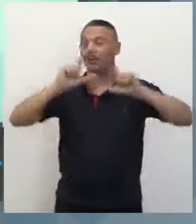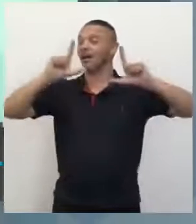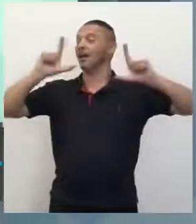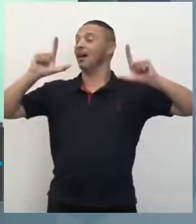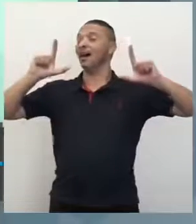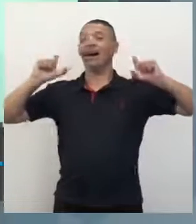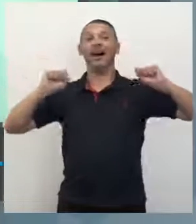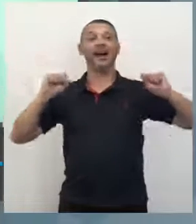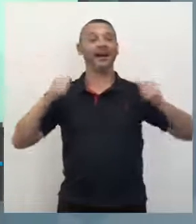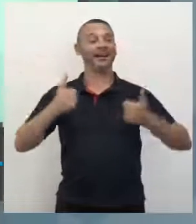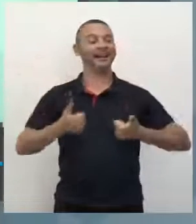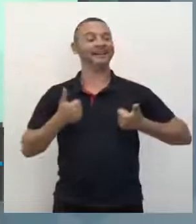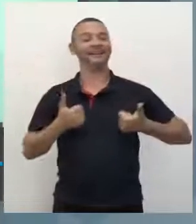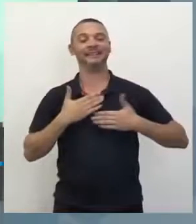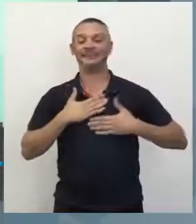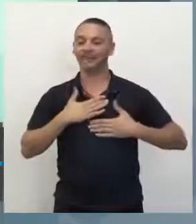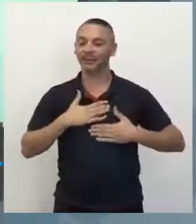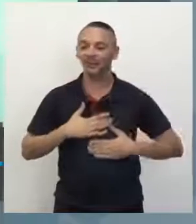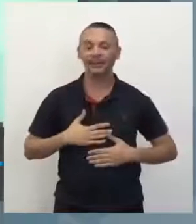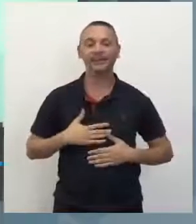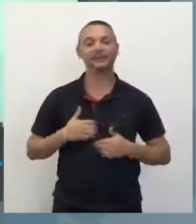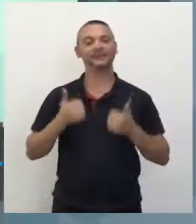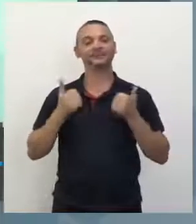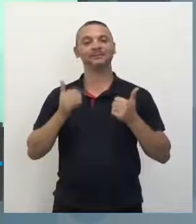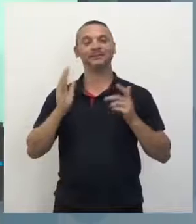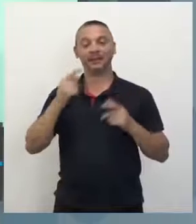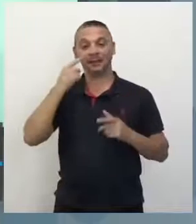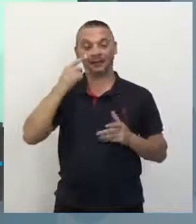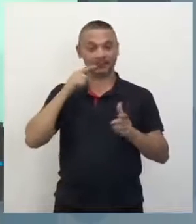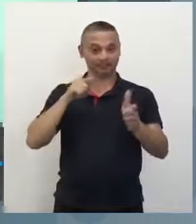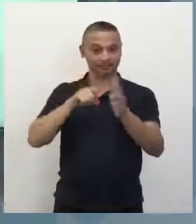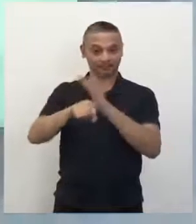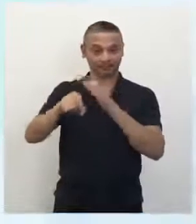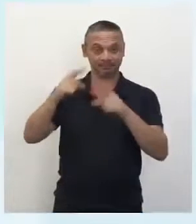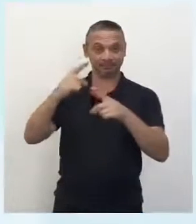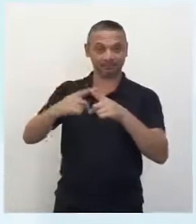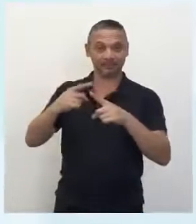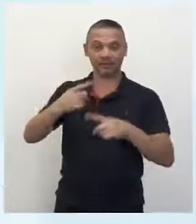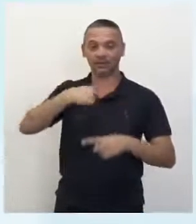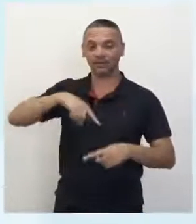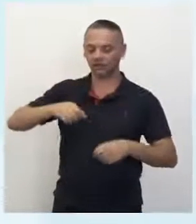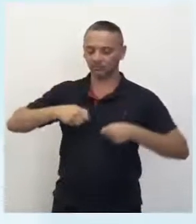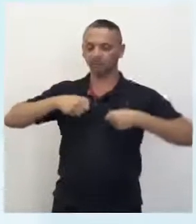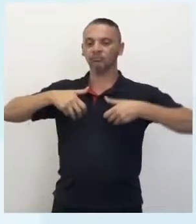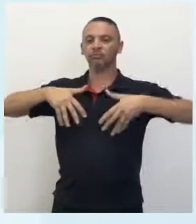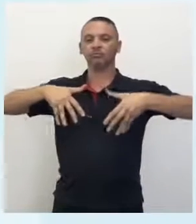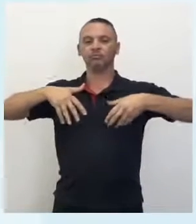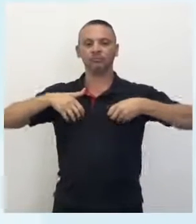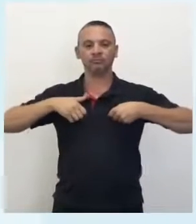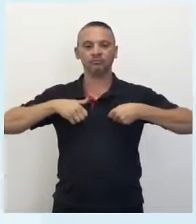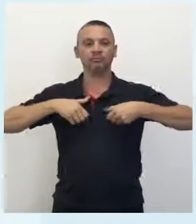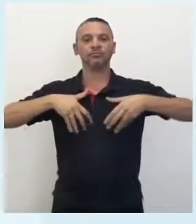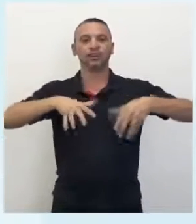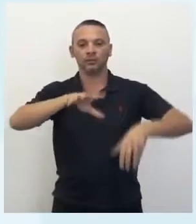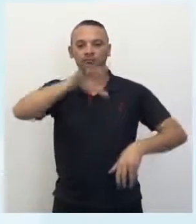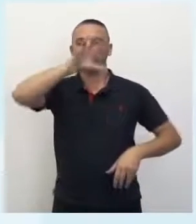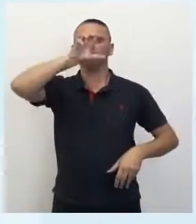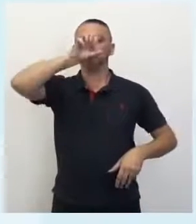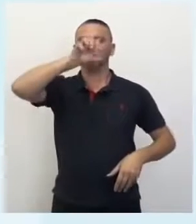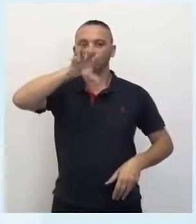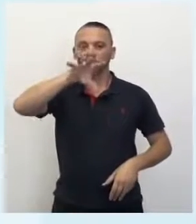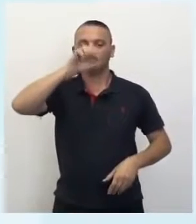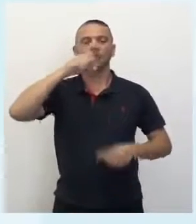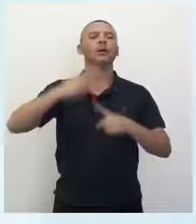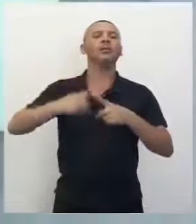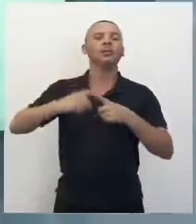aquela boa suspirada, respirou fundo, e aí eu quero saber por que respiramos, qual a importância do oxigênio para o nosso